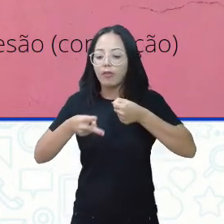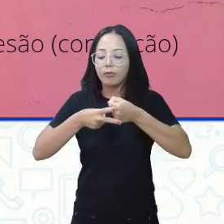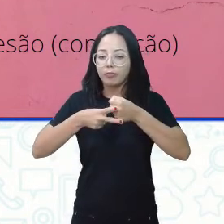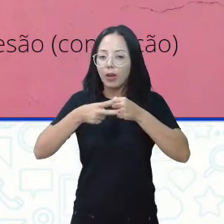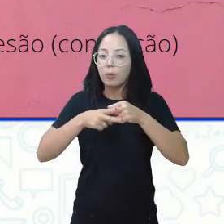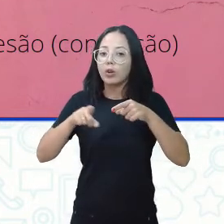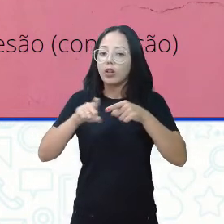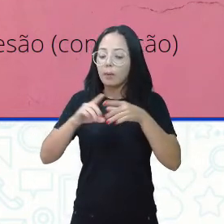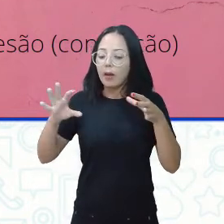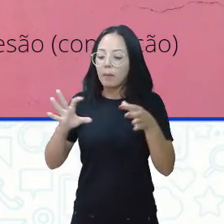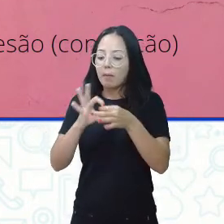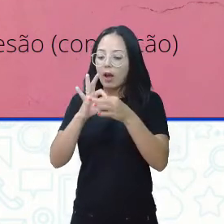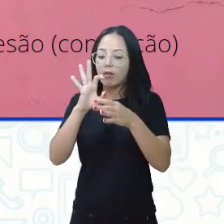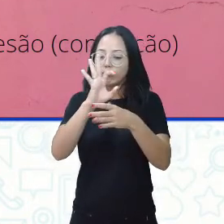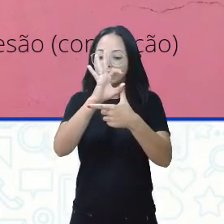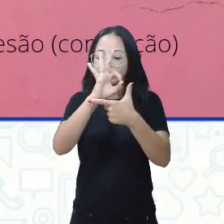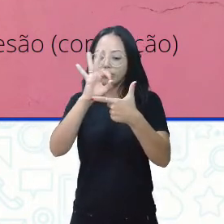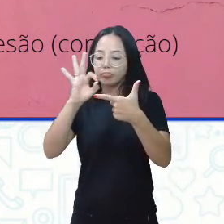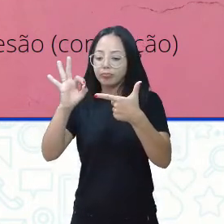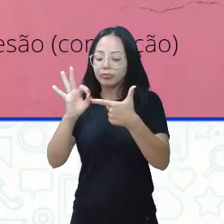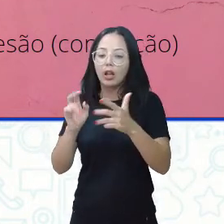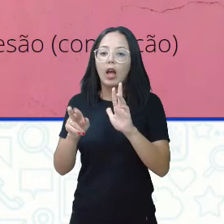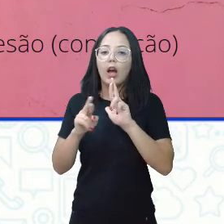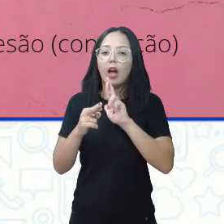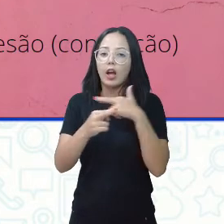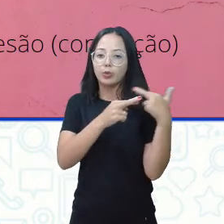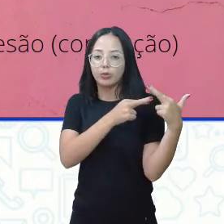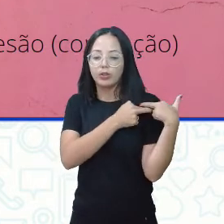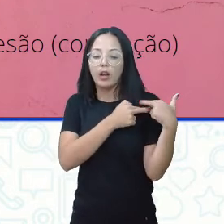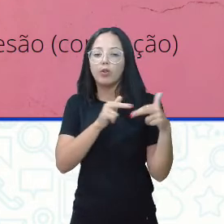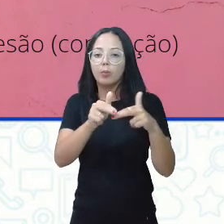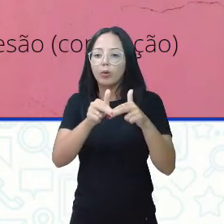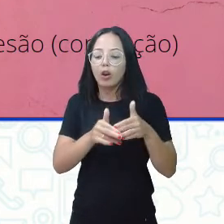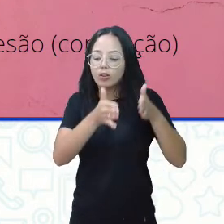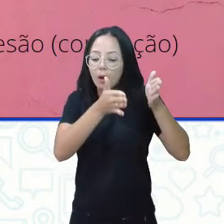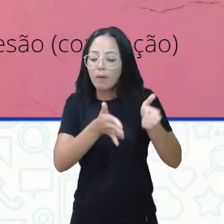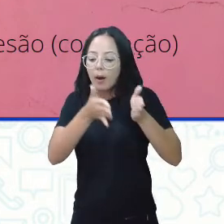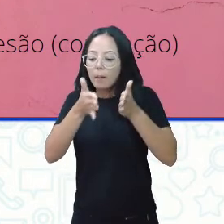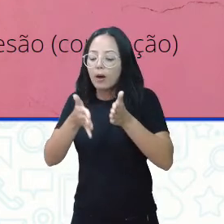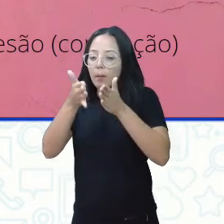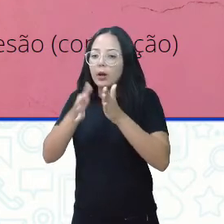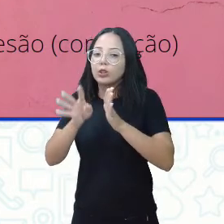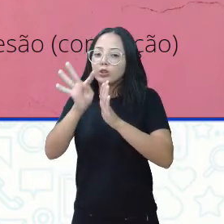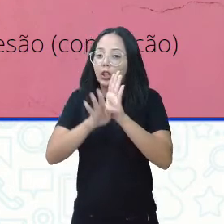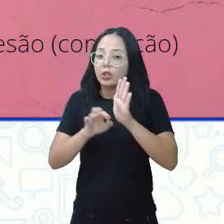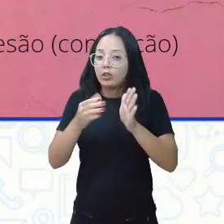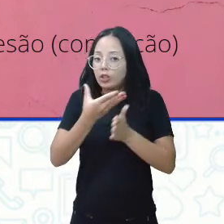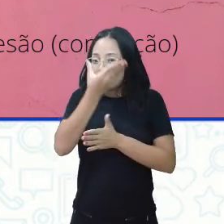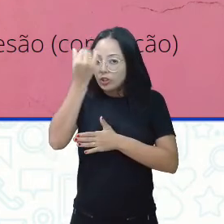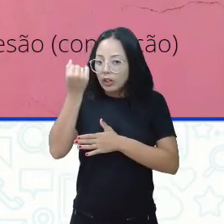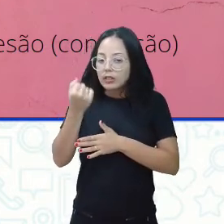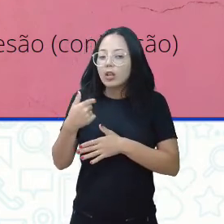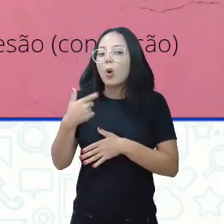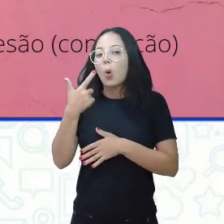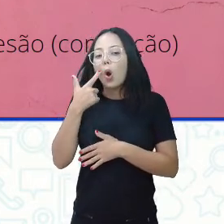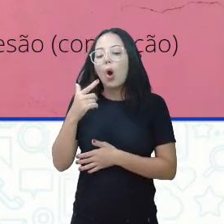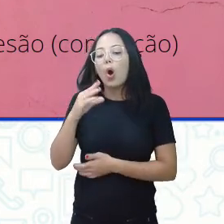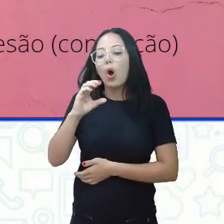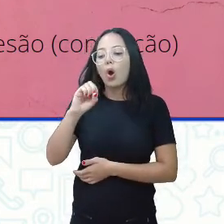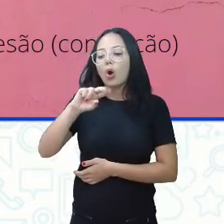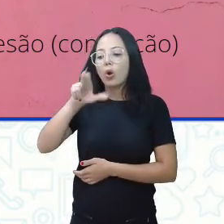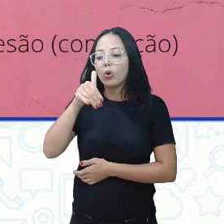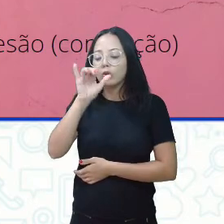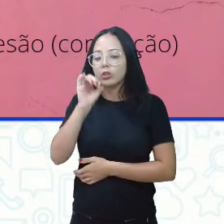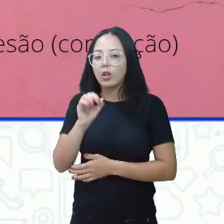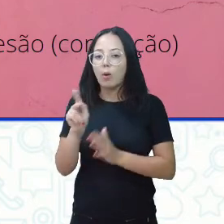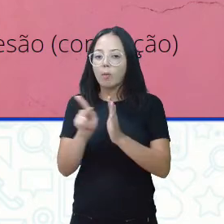e as conjunções são os elementos responsáveis pela coesão sequencial dos textos. Caso vocês não lembrem, as conjunções são aquelas